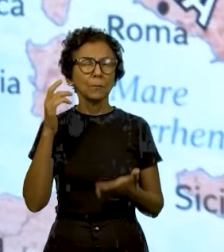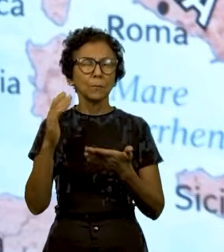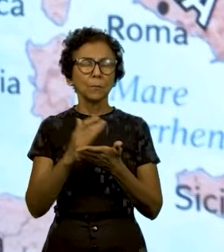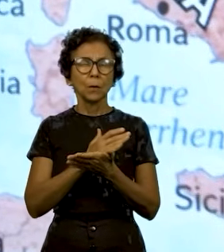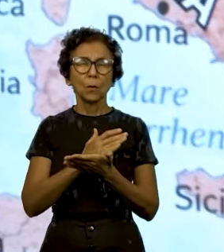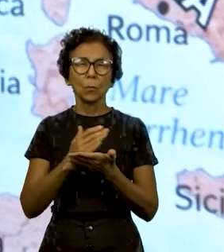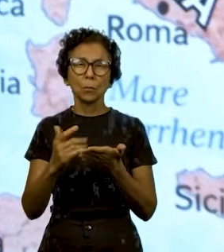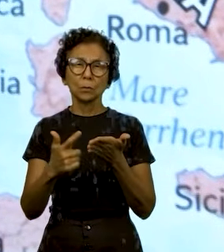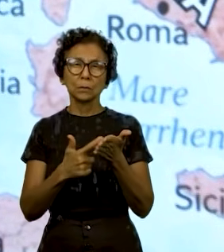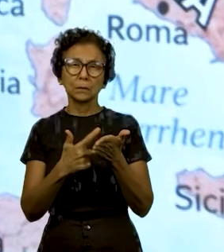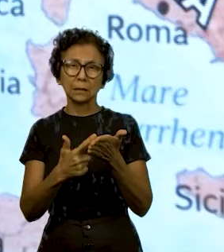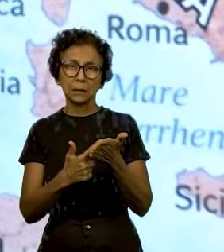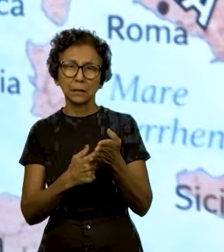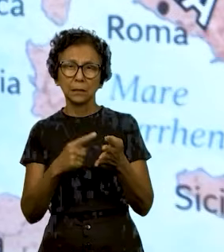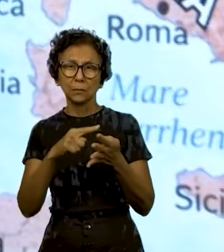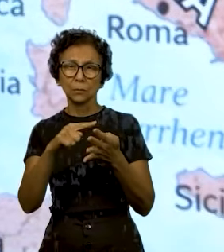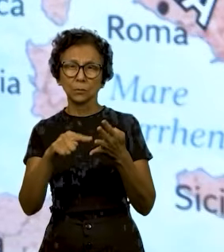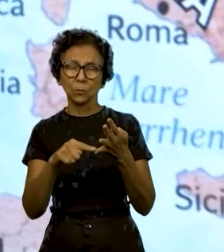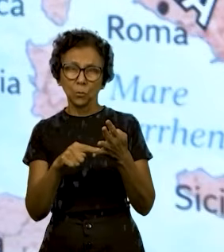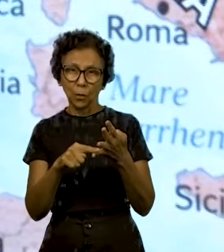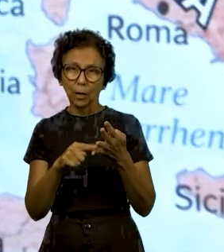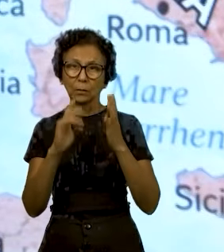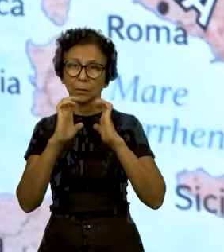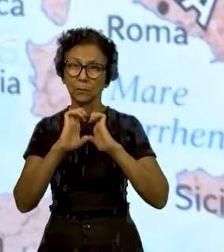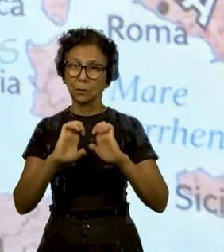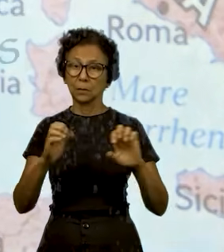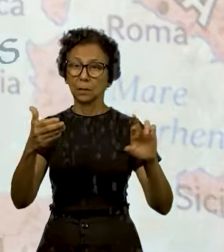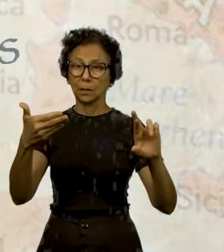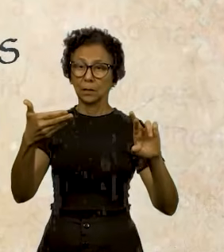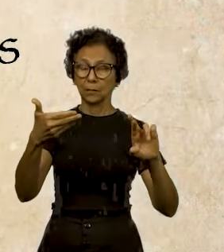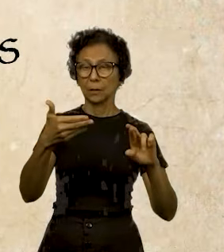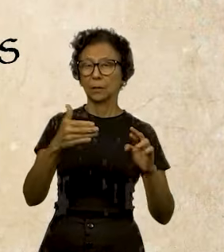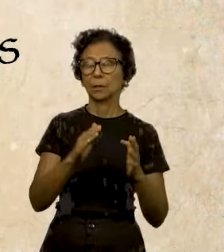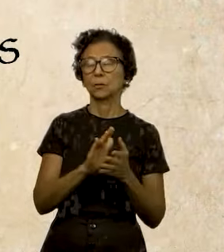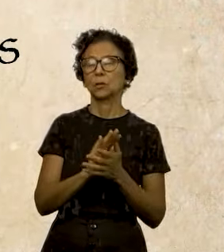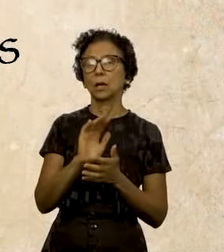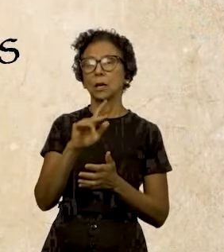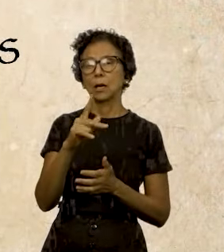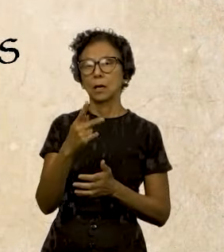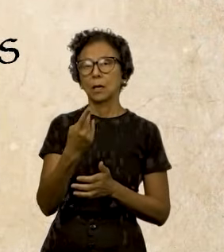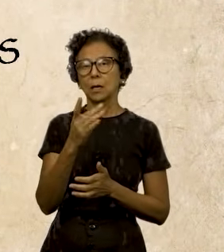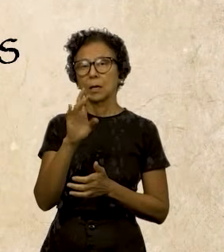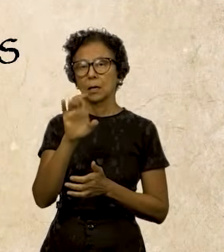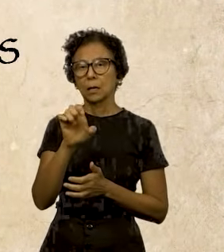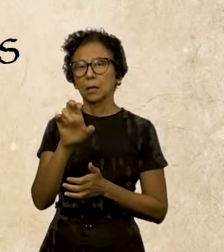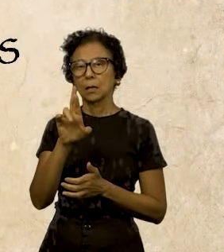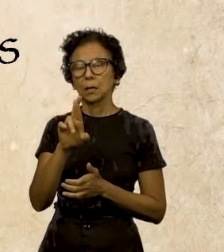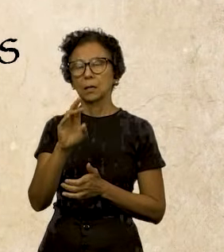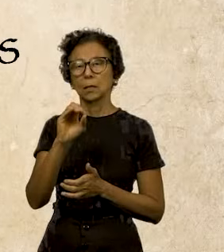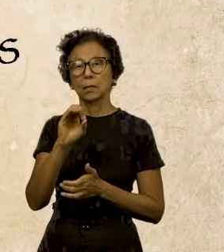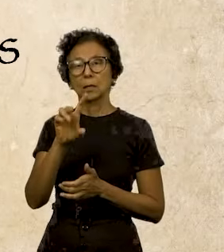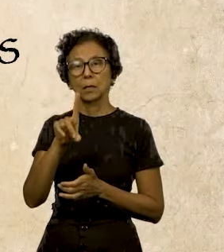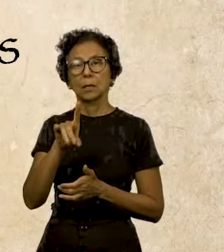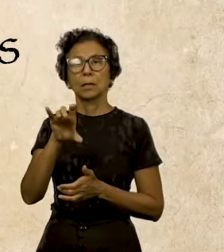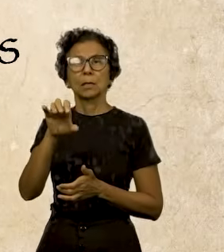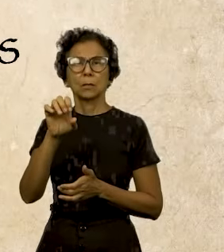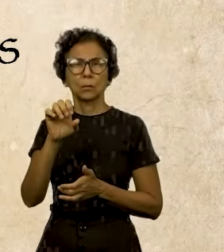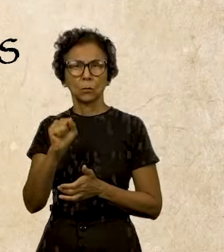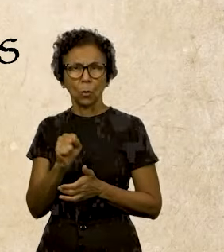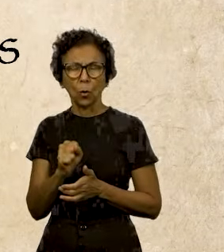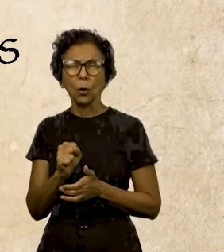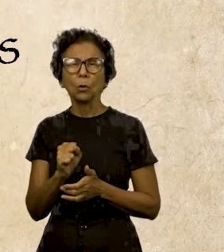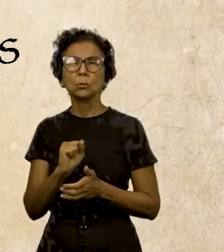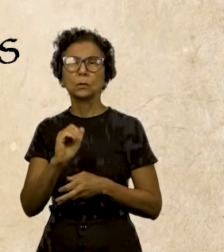alguns nomes se referindo a Herodes. Herodes Arquelau, né? Nós temos